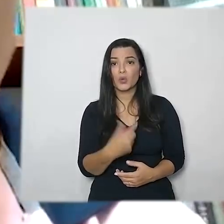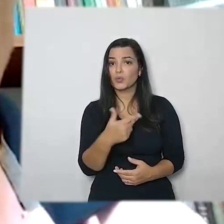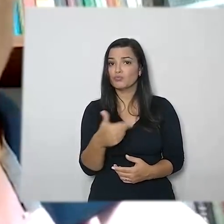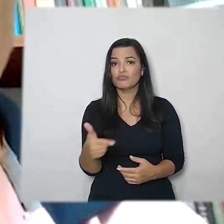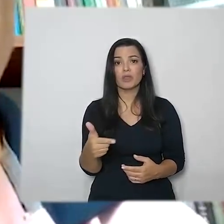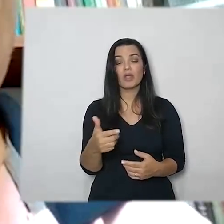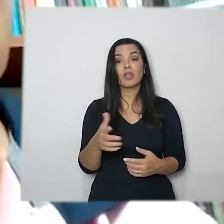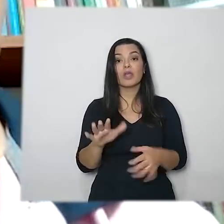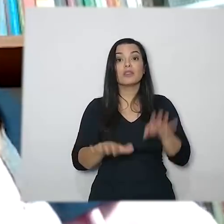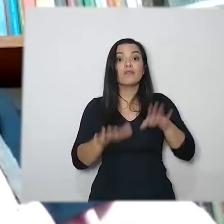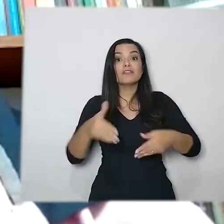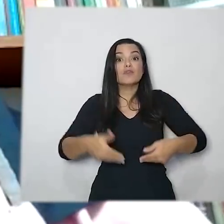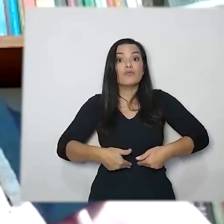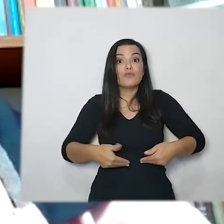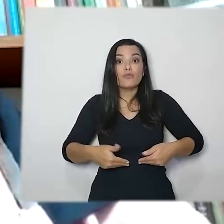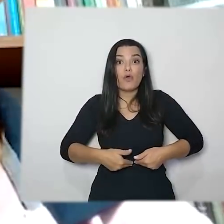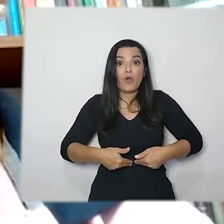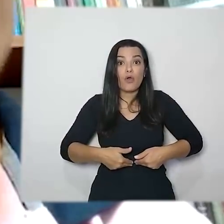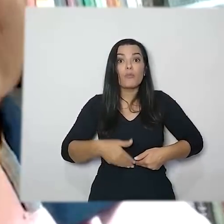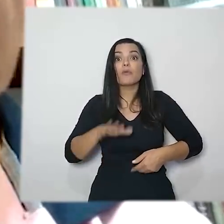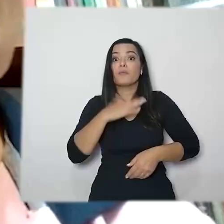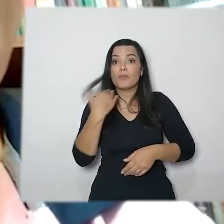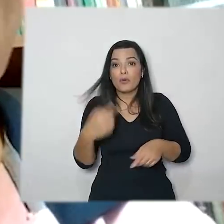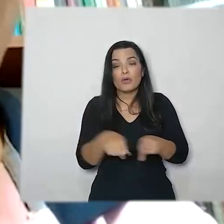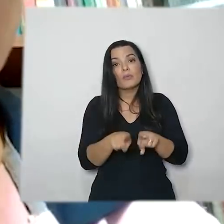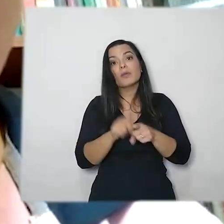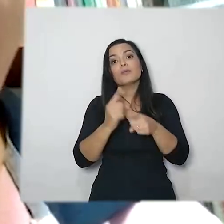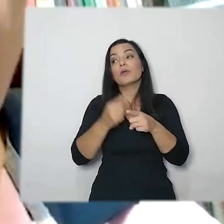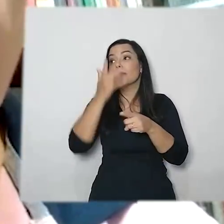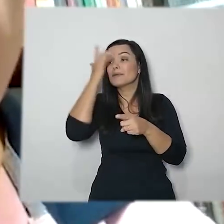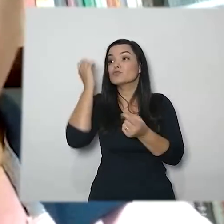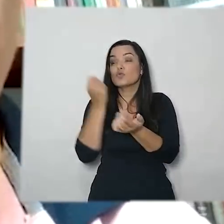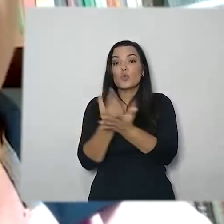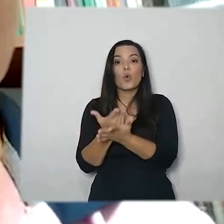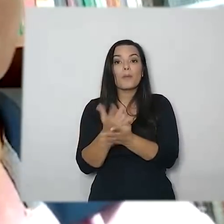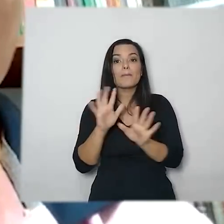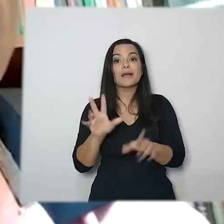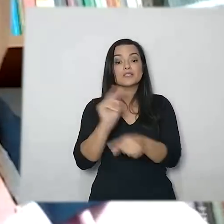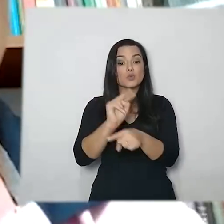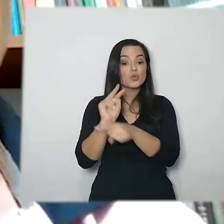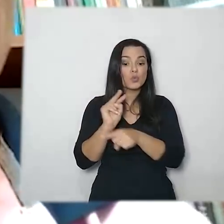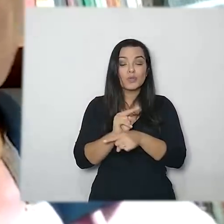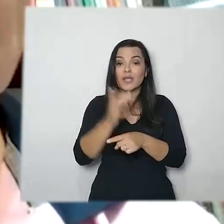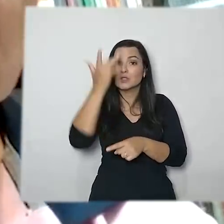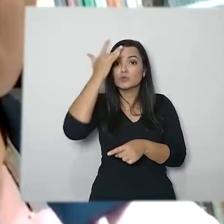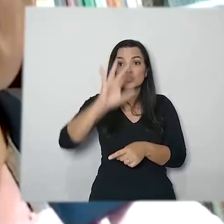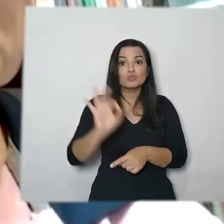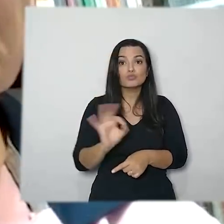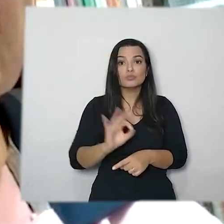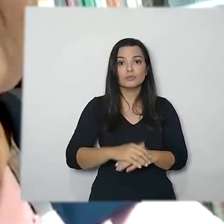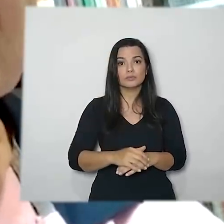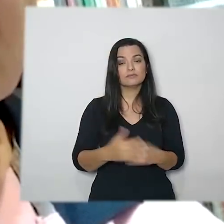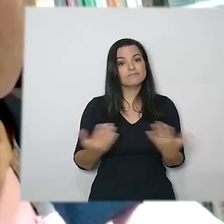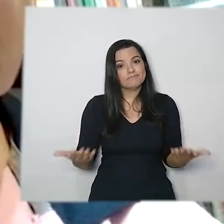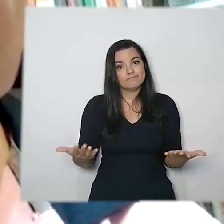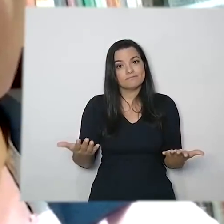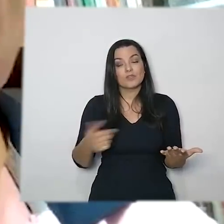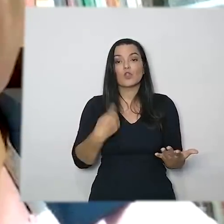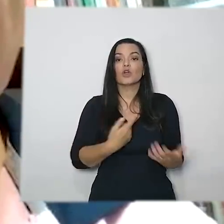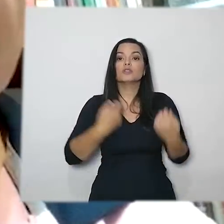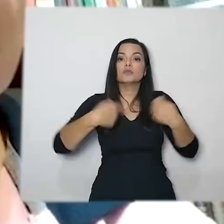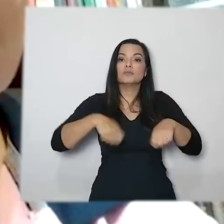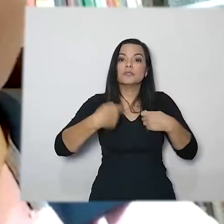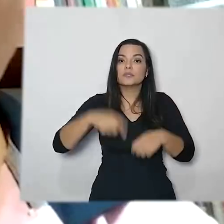de fome às vezes, porque quem comprou não sabe como cuidar deles. Então, gente, nós temos que pensar que